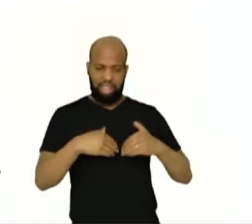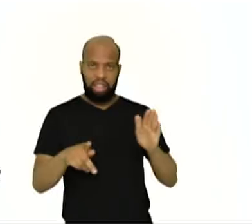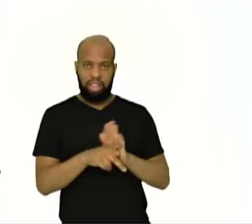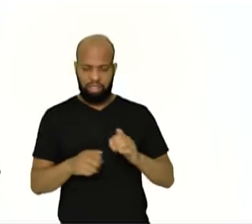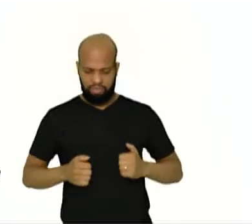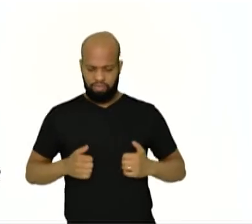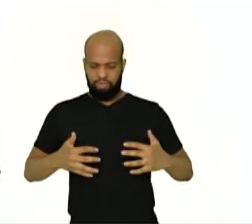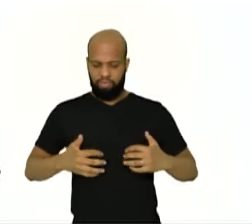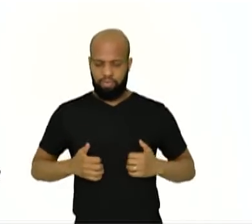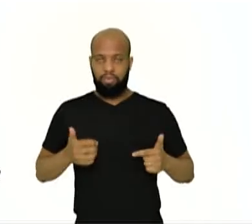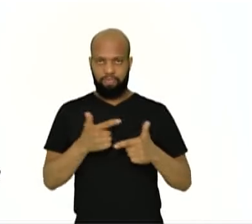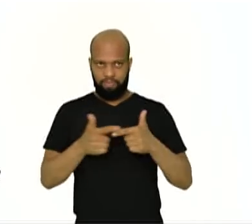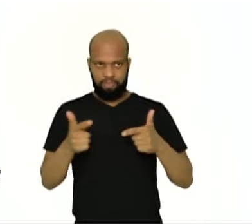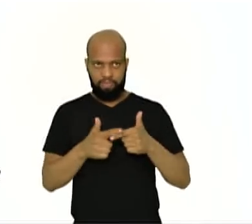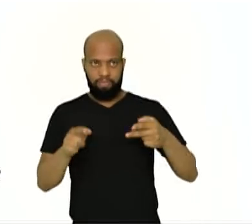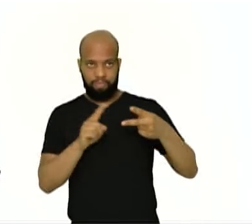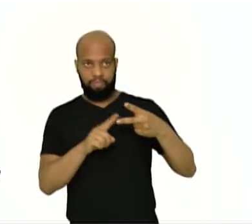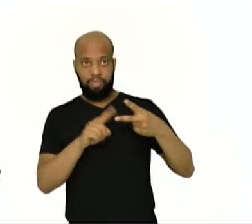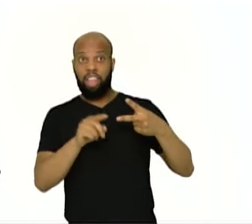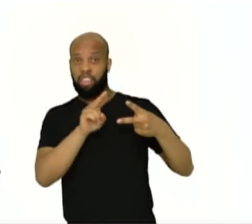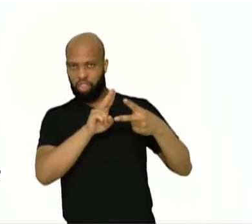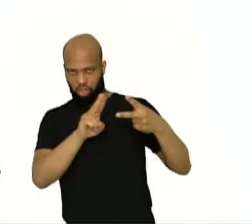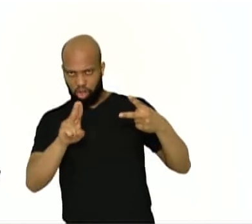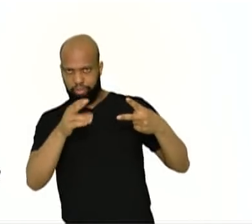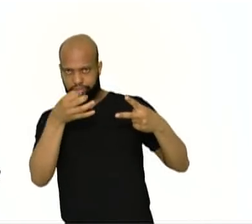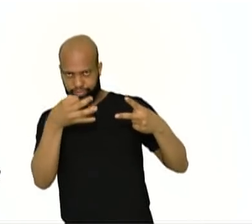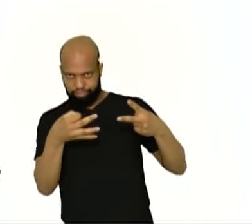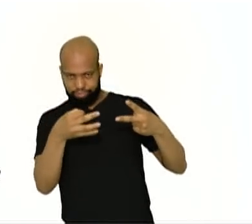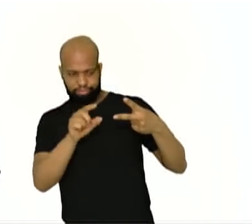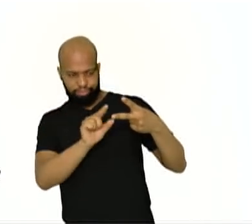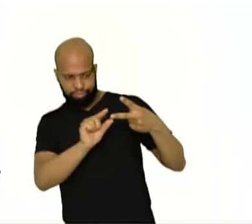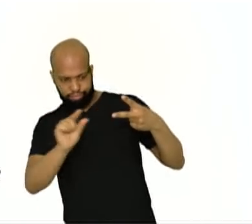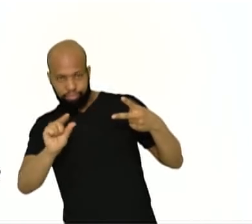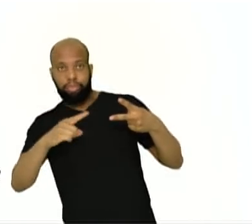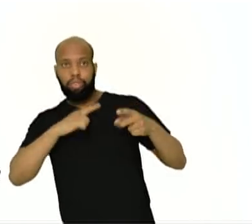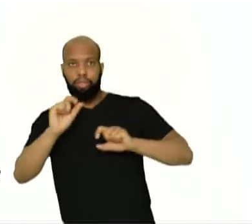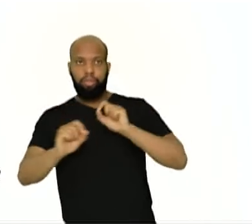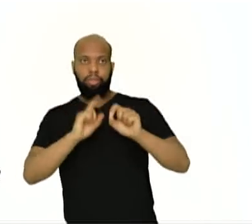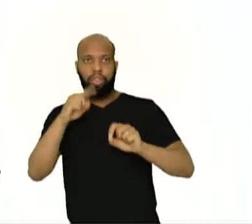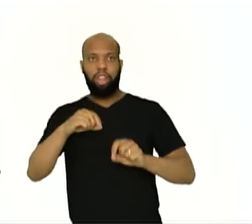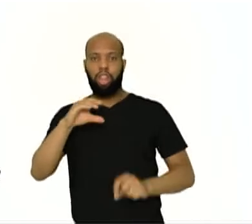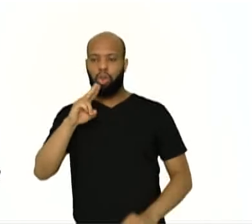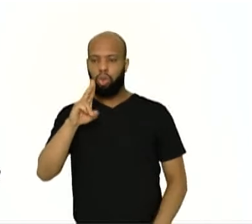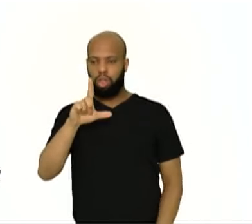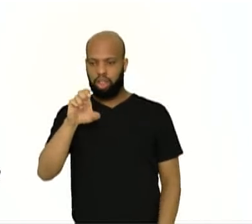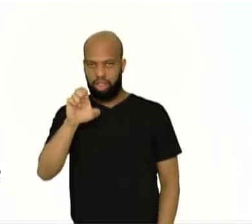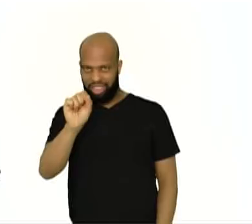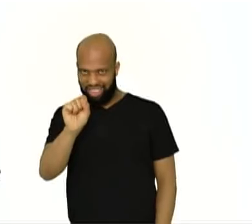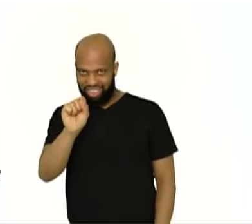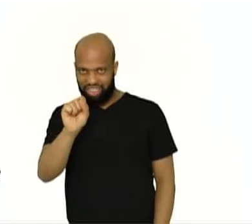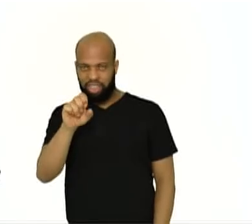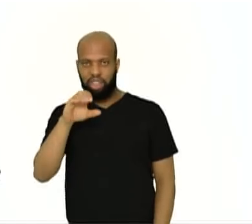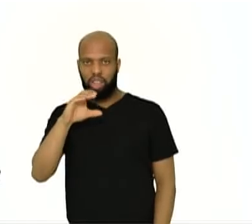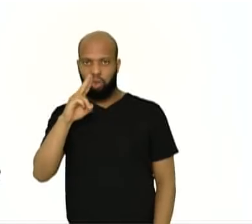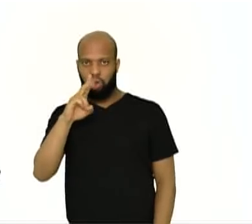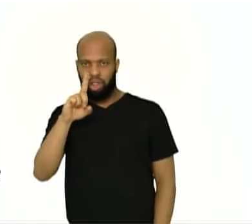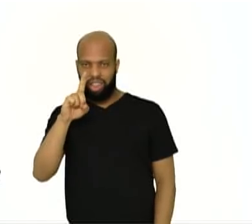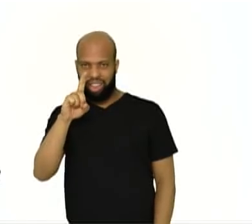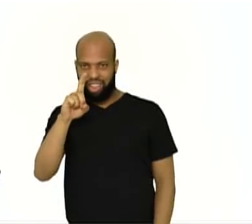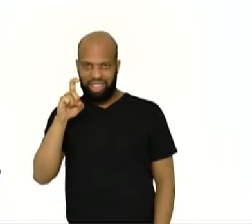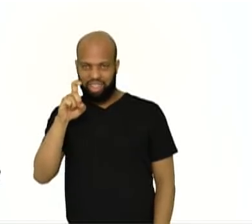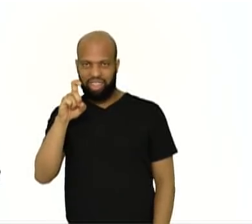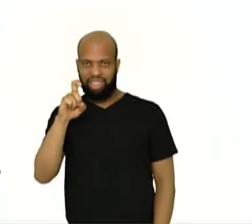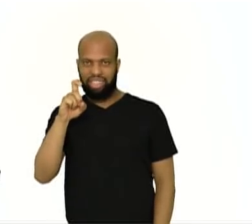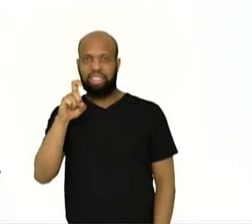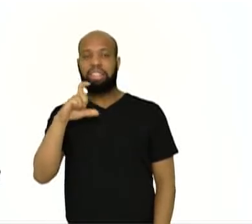respiratório. Letra B. É a Wuchereria bancroft, cujo vetor é o Culex e afeta o nosso sistema